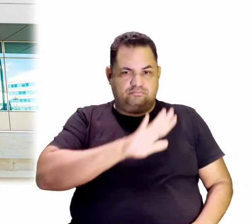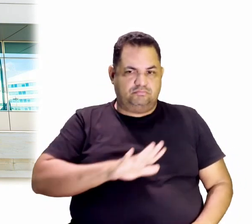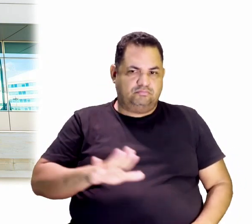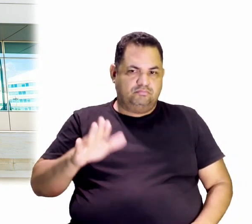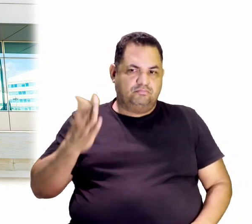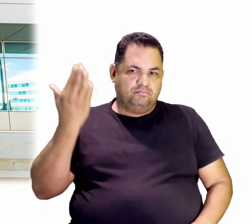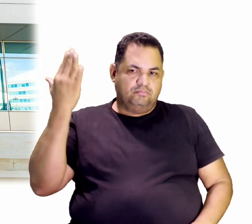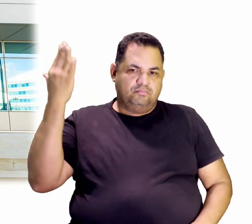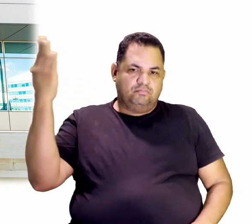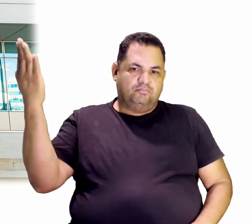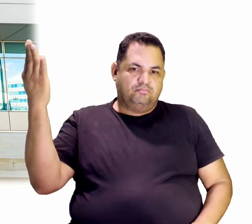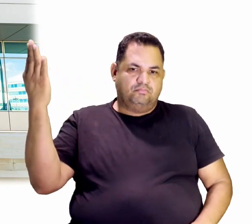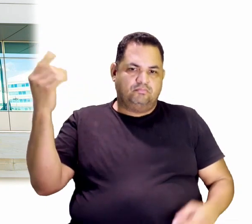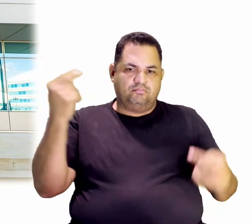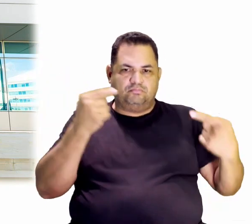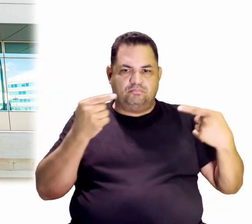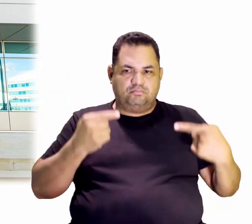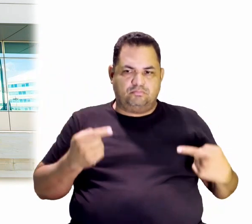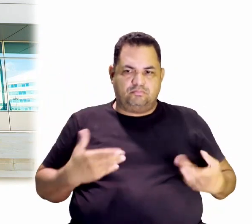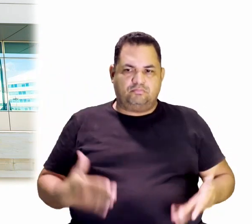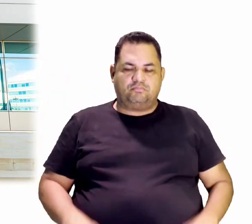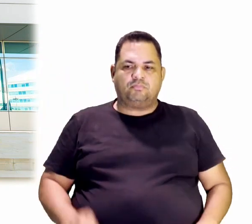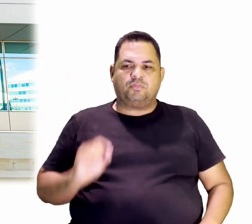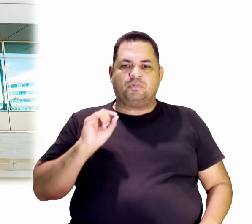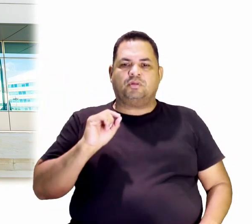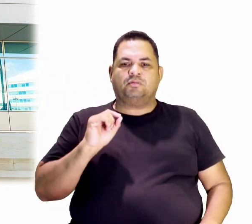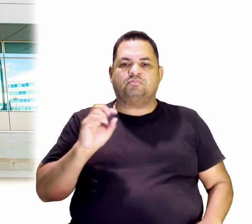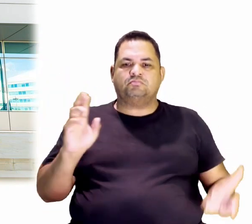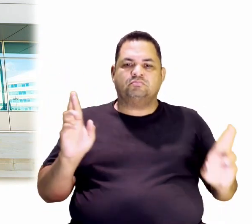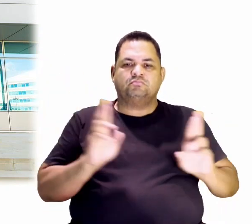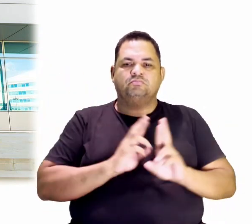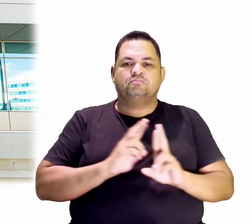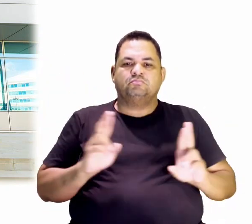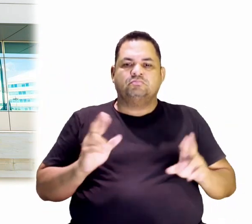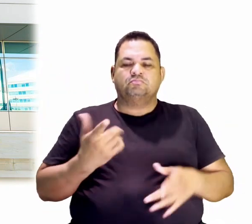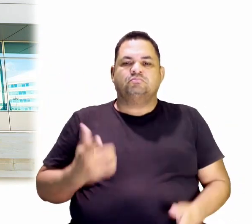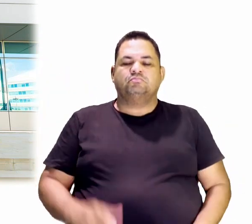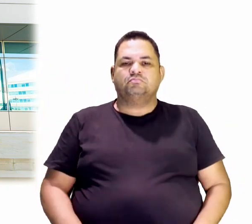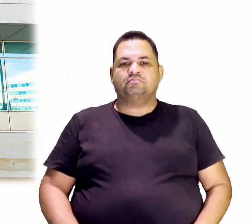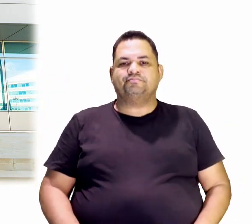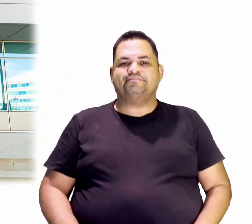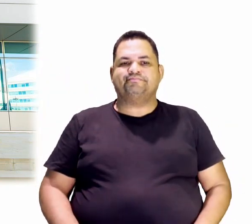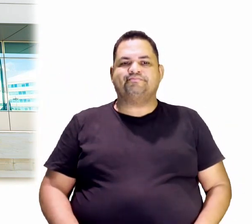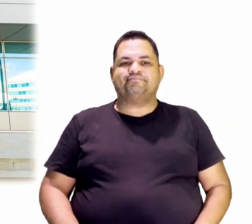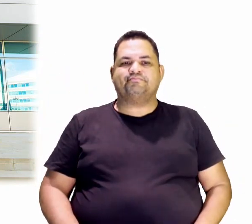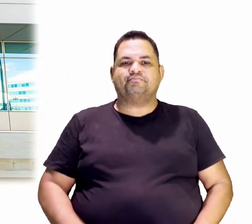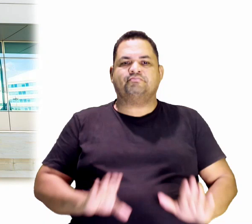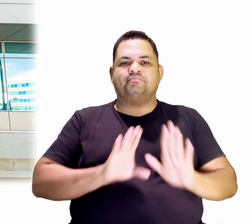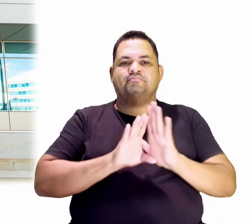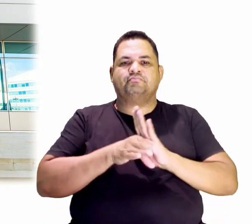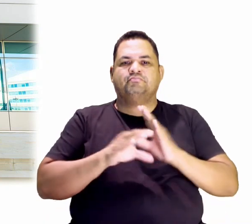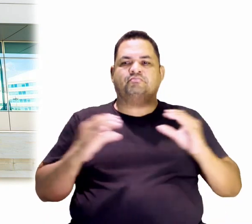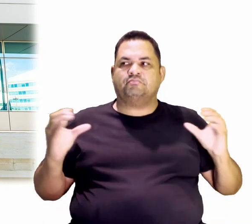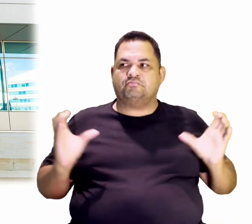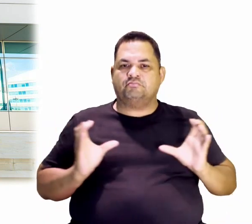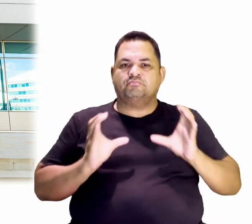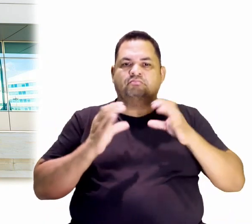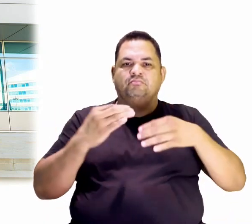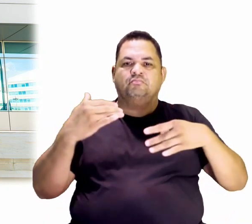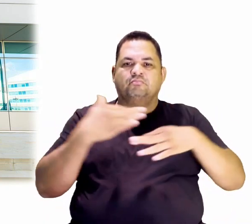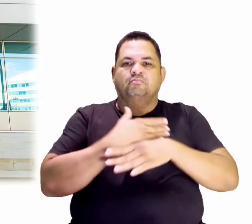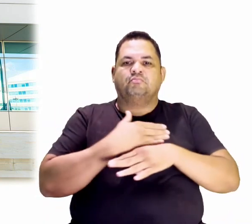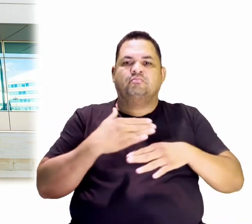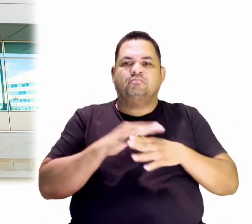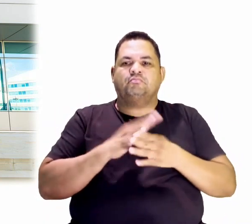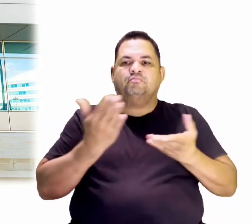elas fazem correlação aí ao que a gente está expondo para vocês, certo? Esse conceito de tribos urbanas, ele